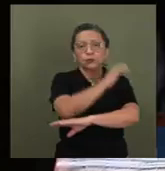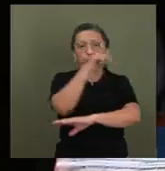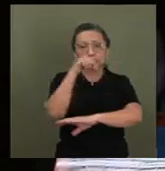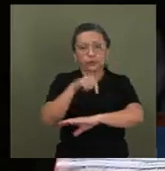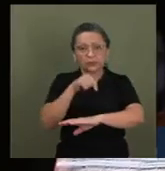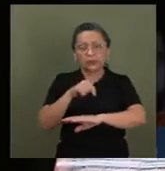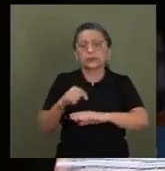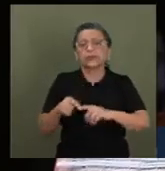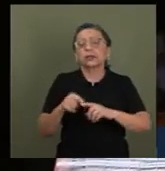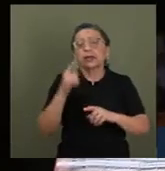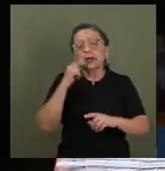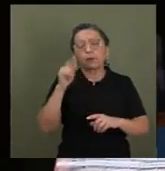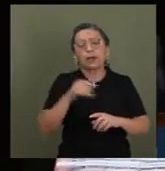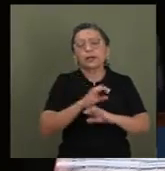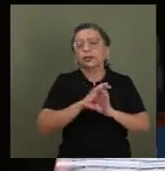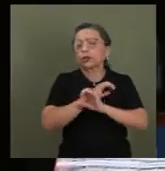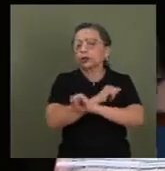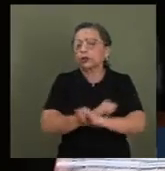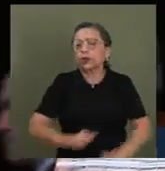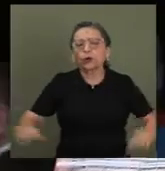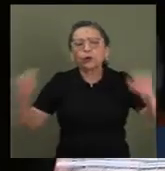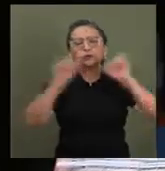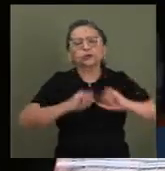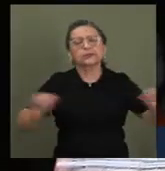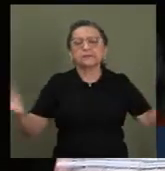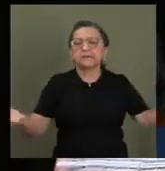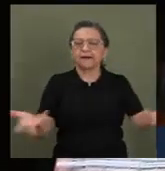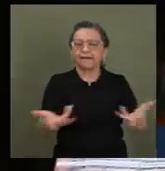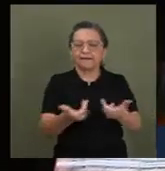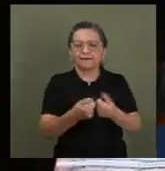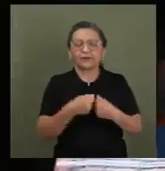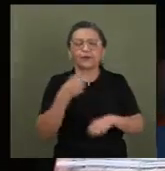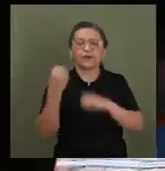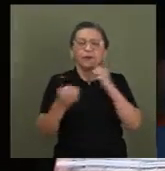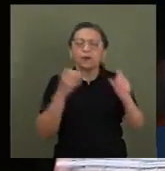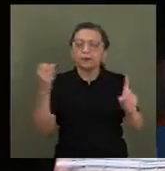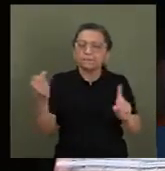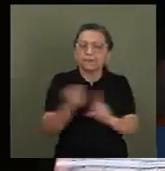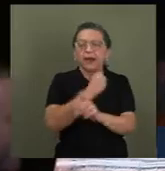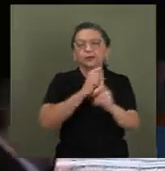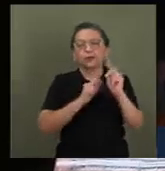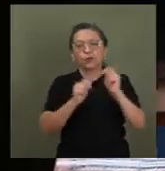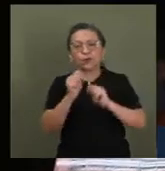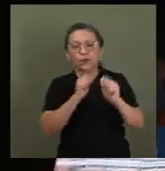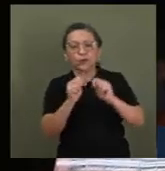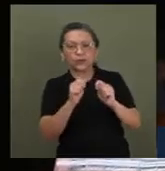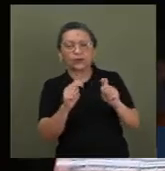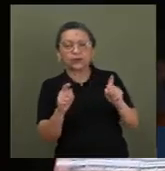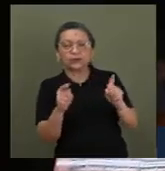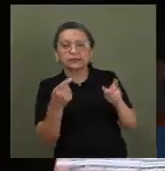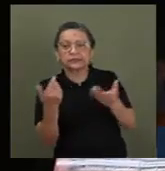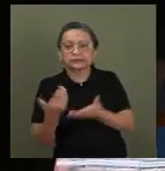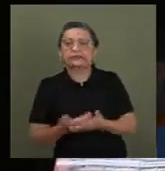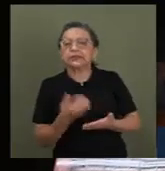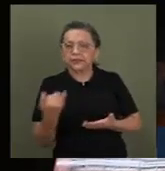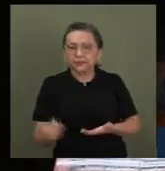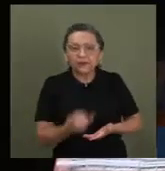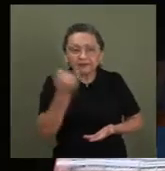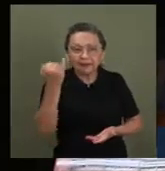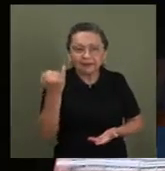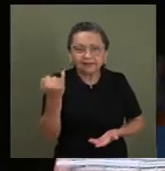Filho é uma notícia extraordinária, com impactos econômicos